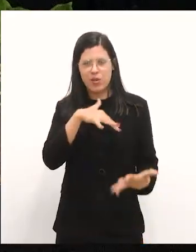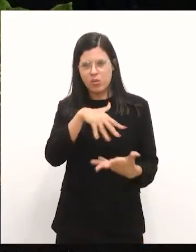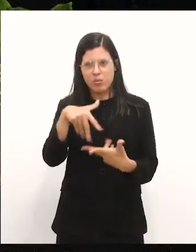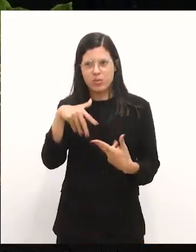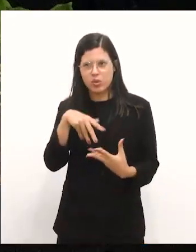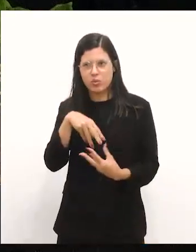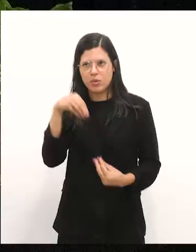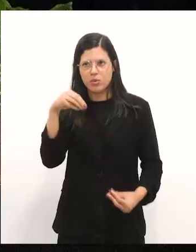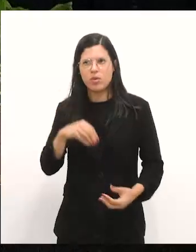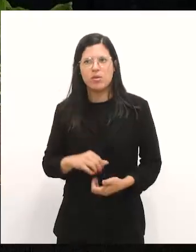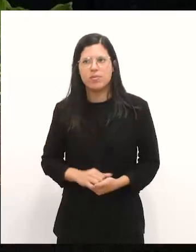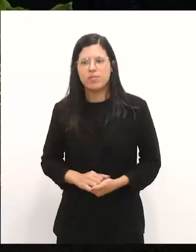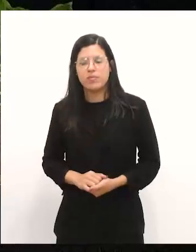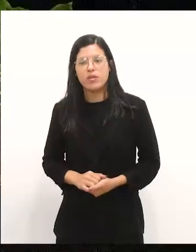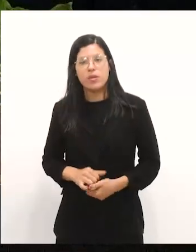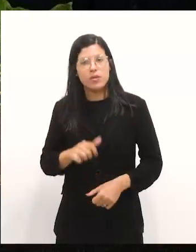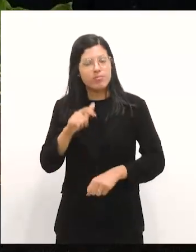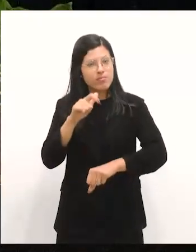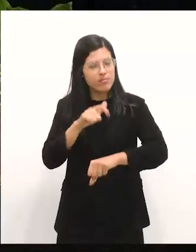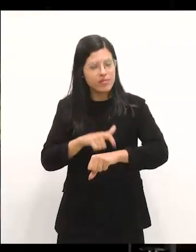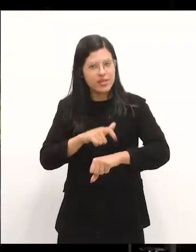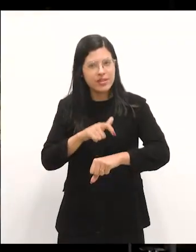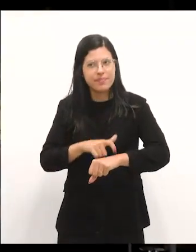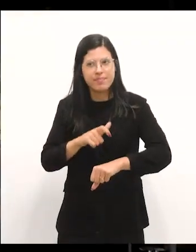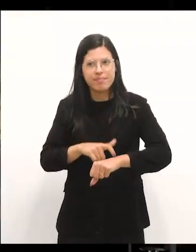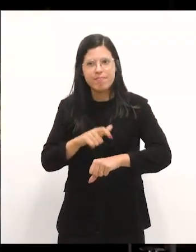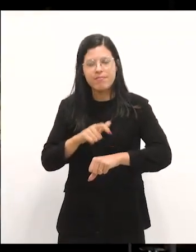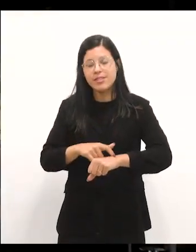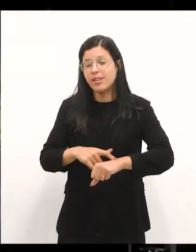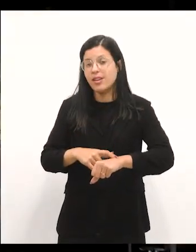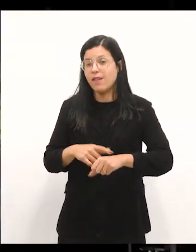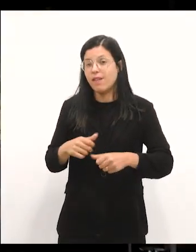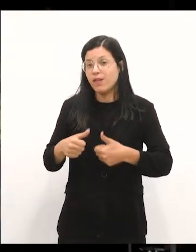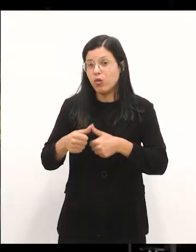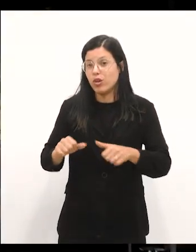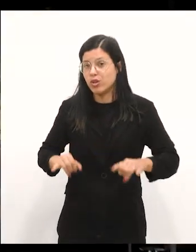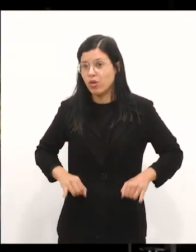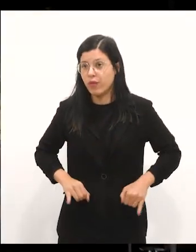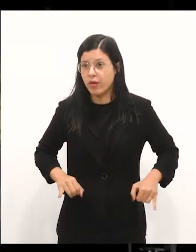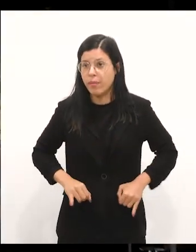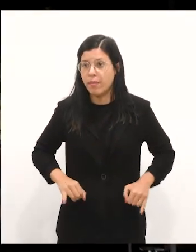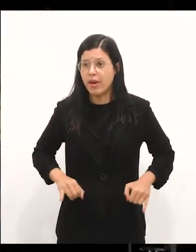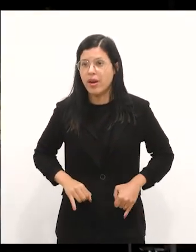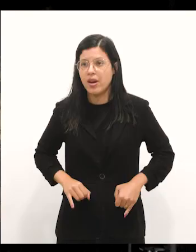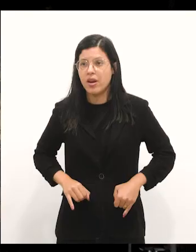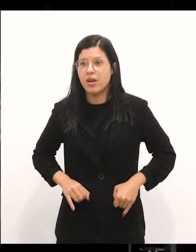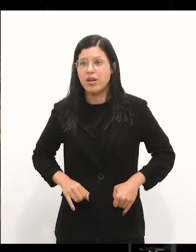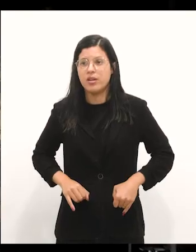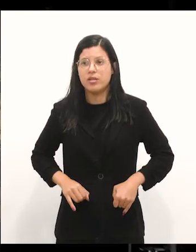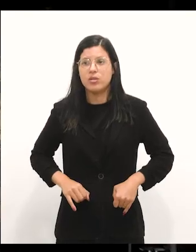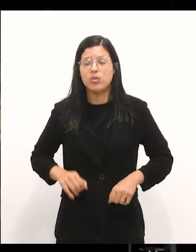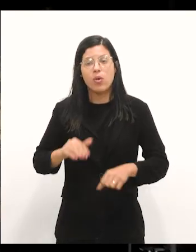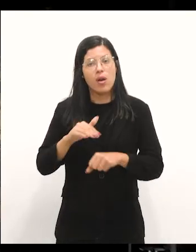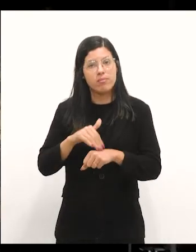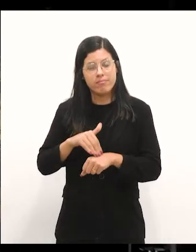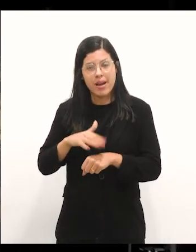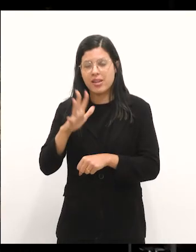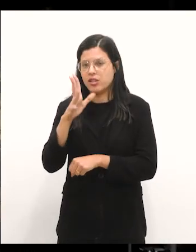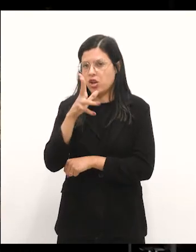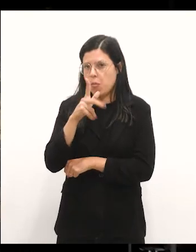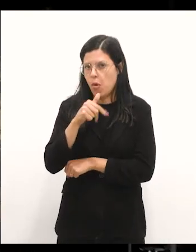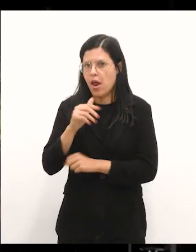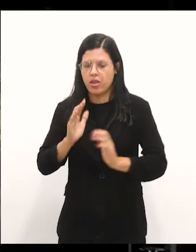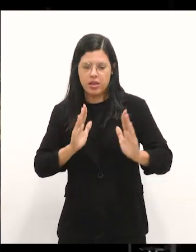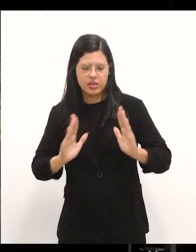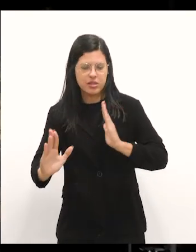no mundo espiritual. Então, quanto mais tempo ele ficou nesses sofrimentos, maior, mais longo Será? é esse